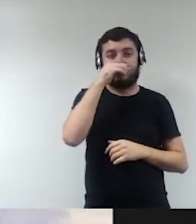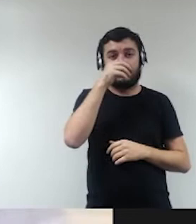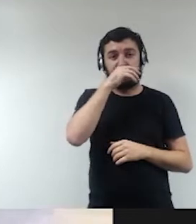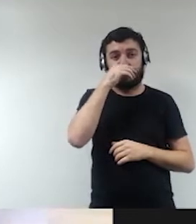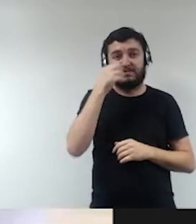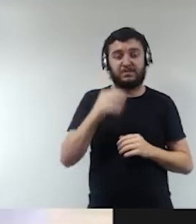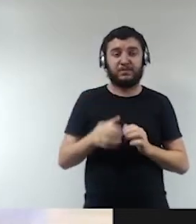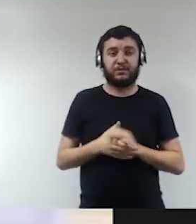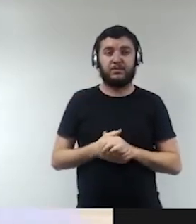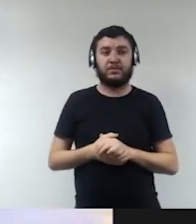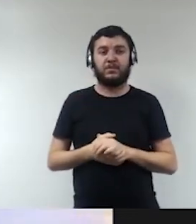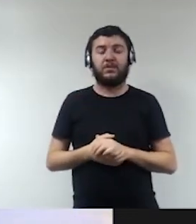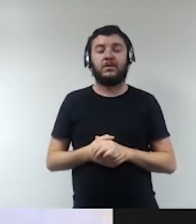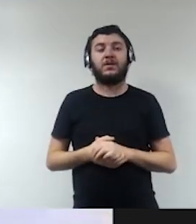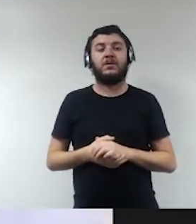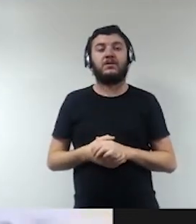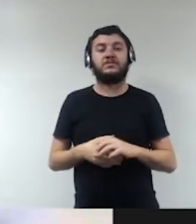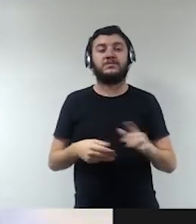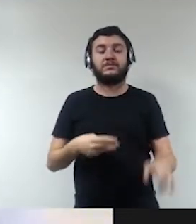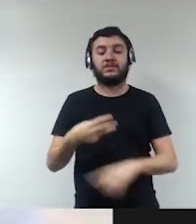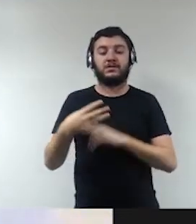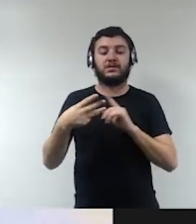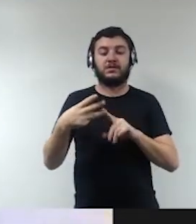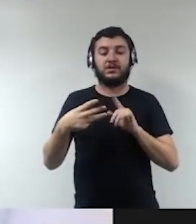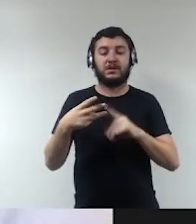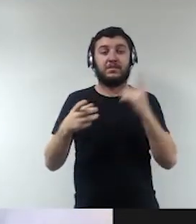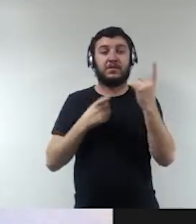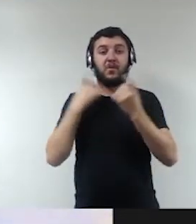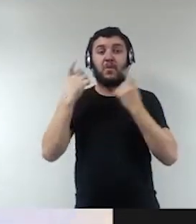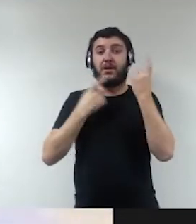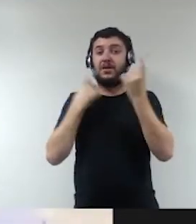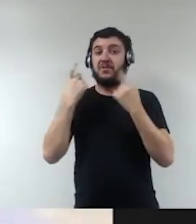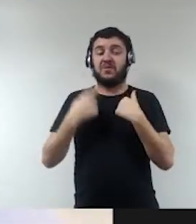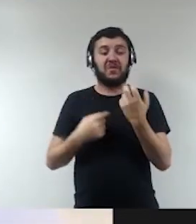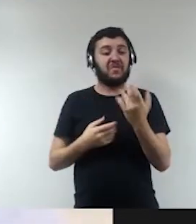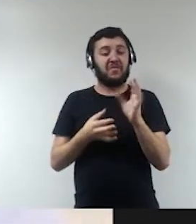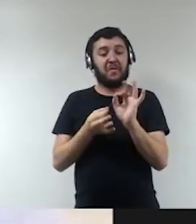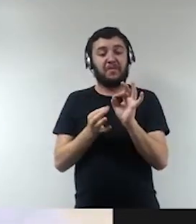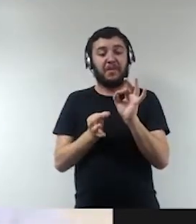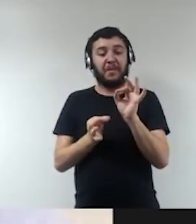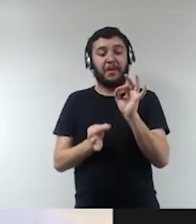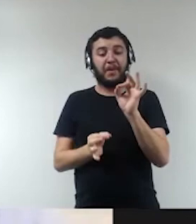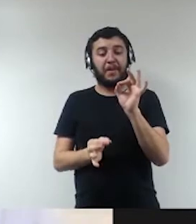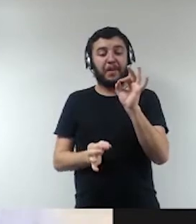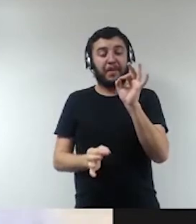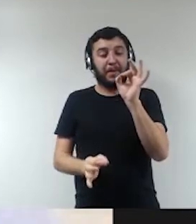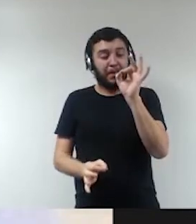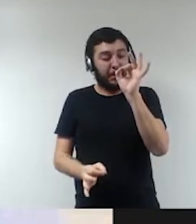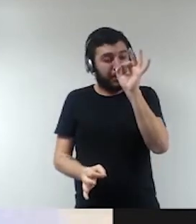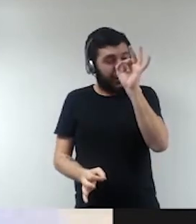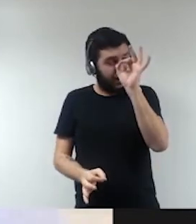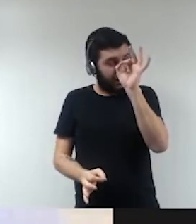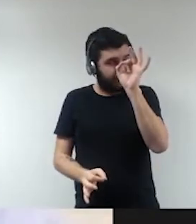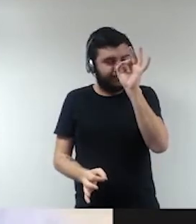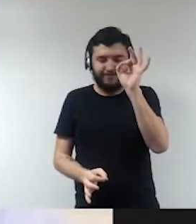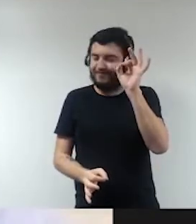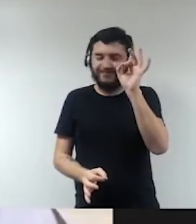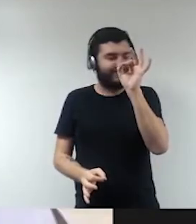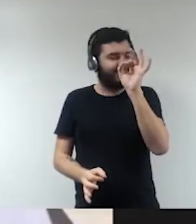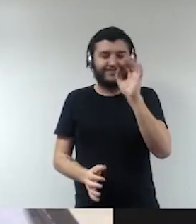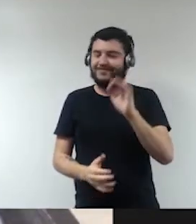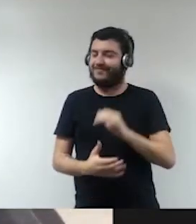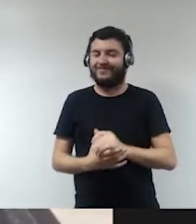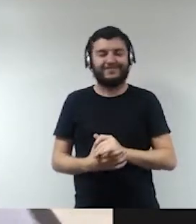Outra preocupação, e essa eu não vou nem esticar muito, essa eu vou opinar diretamente, é em relação